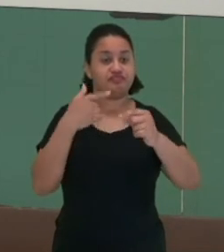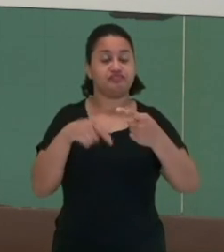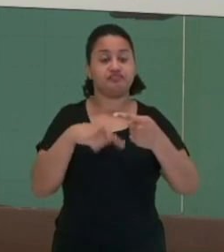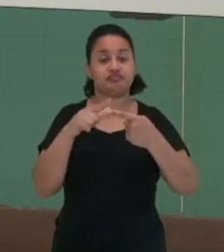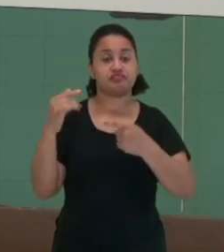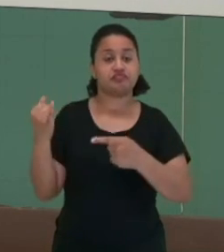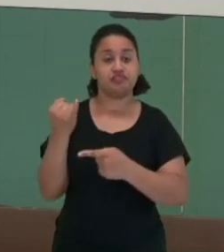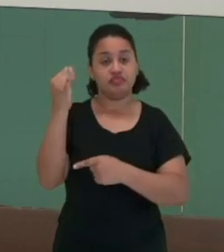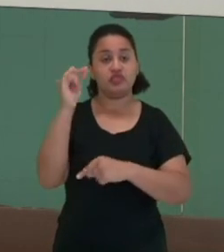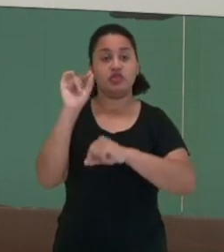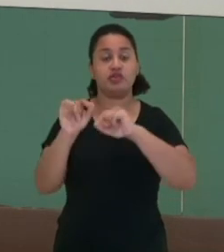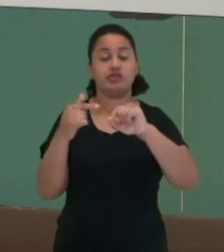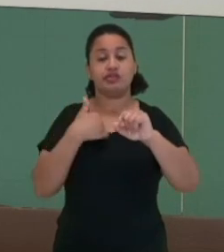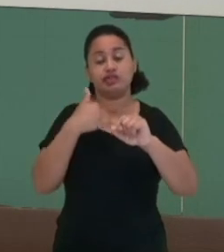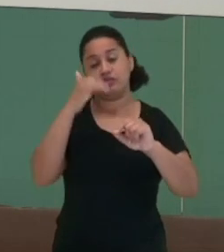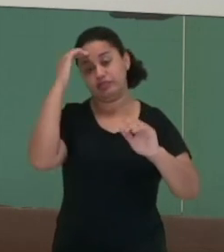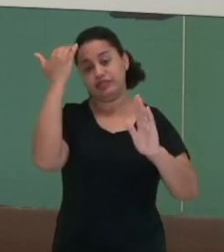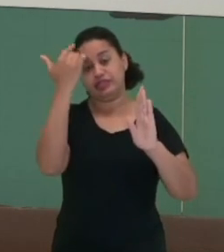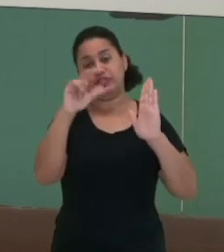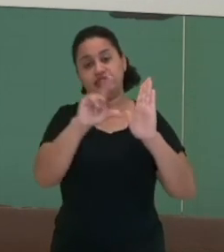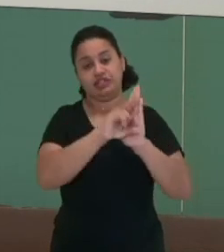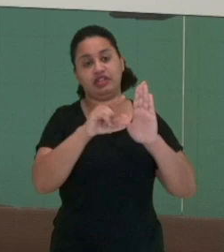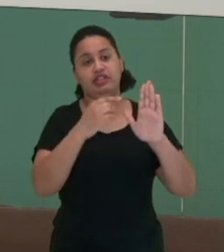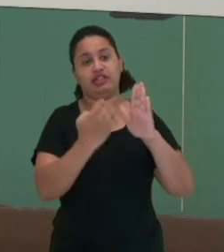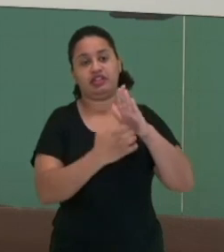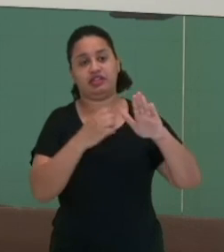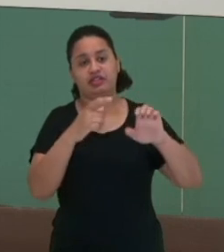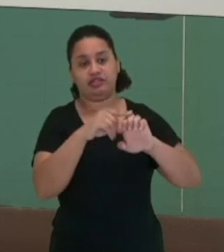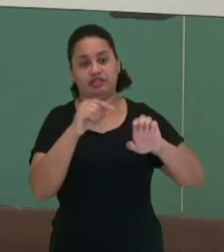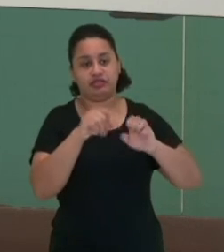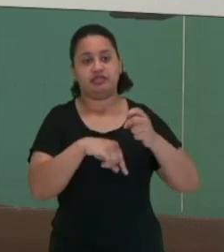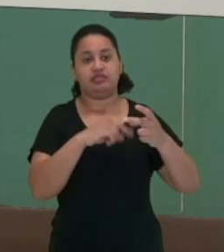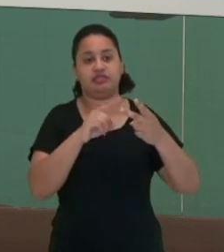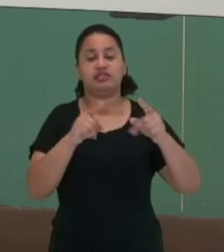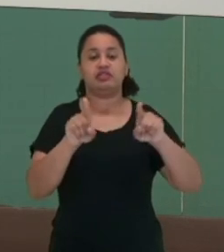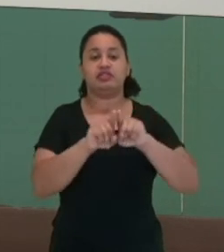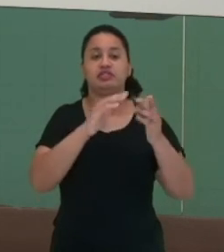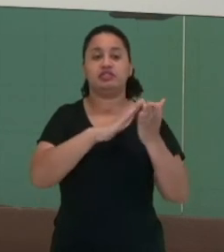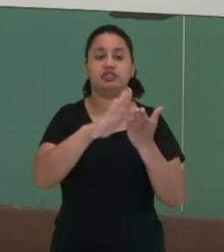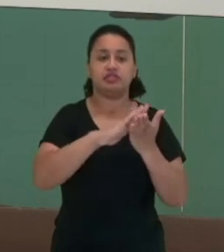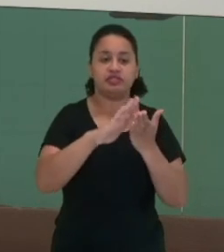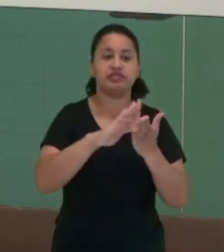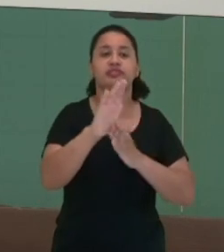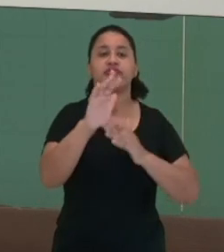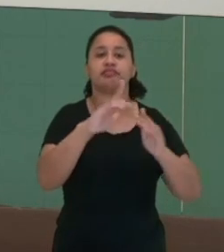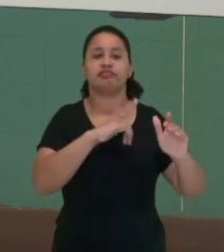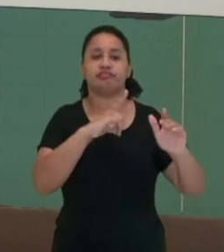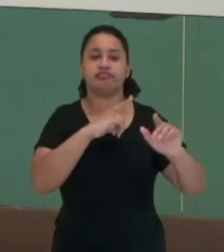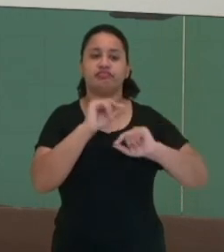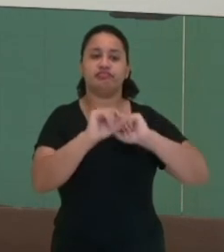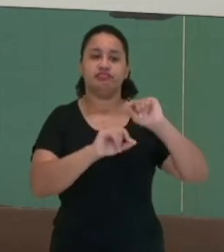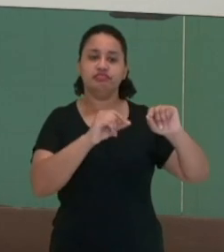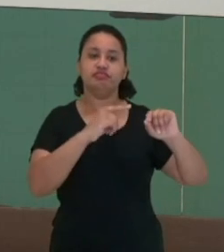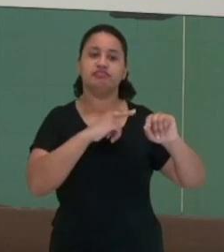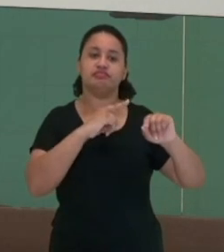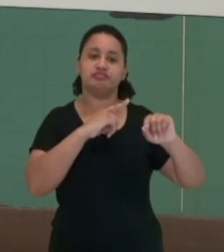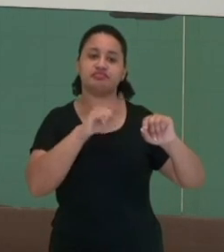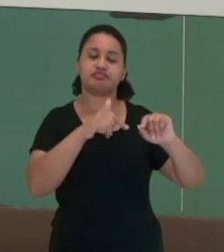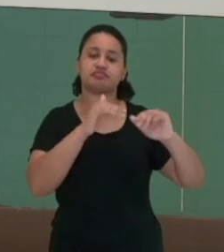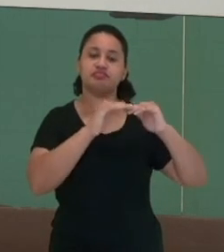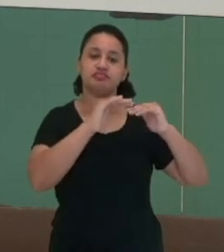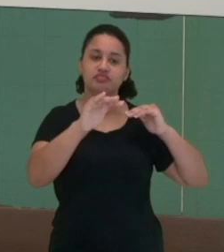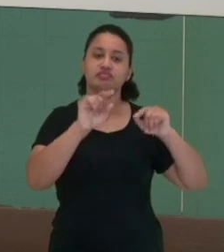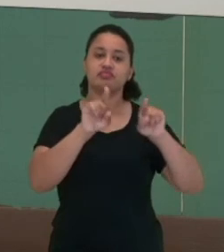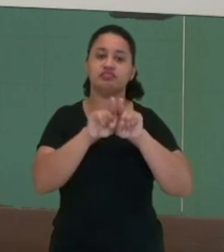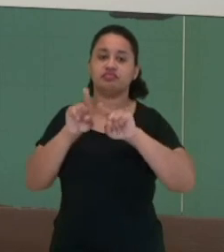da formalização do empreendimento, falamos sobre os custos de produção, que fazem parte exatamente os fixos e